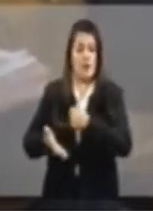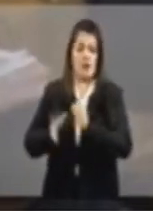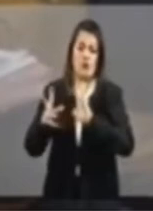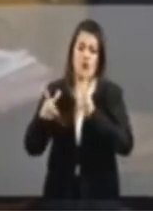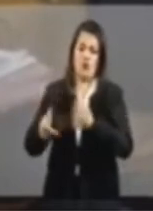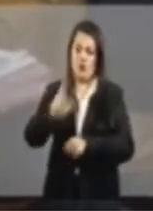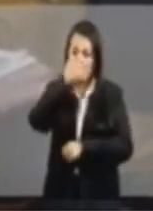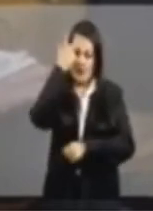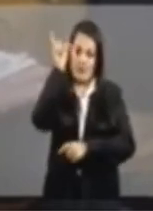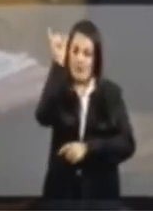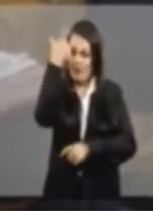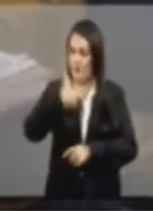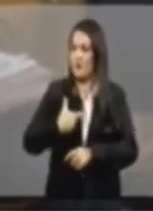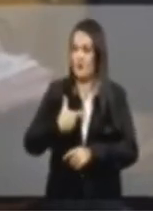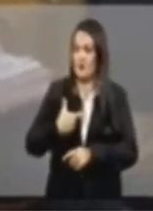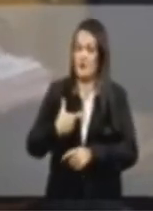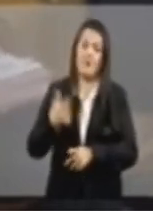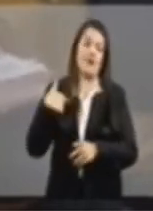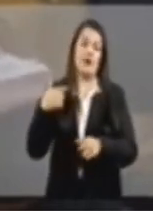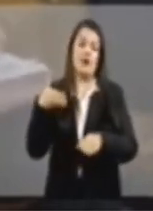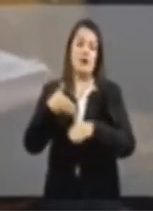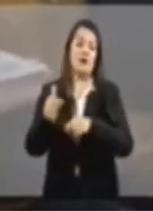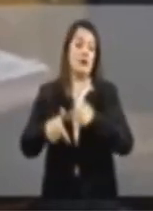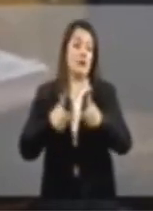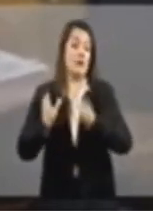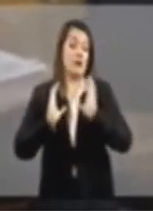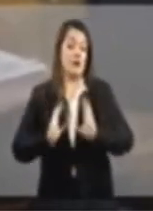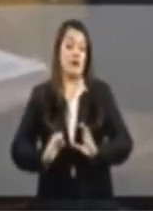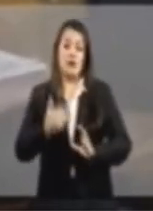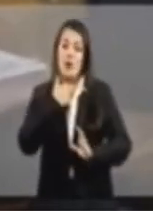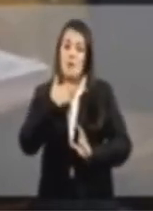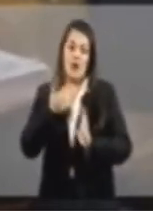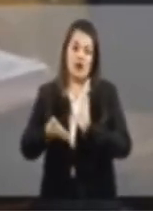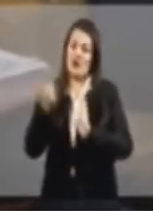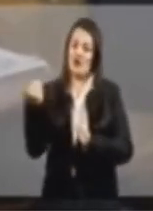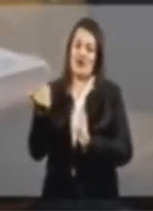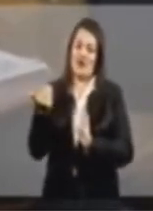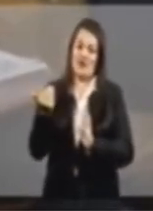inerente ao exercício da cidadania e se não pode ser atingido